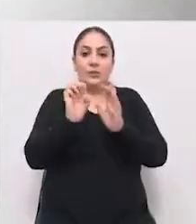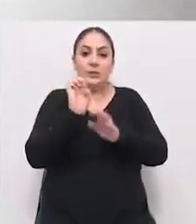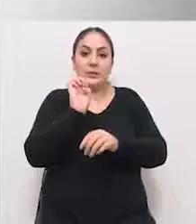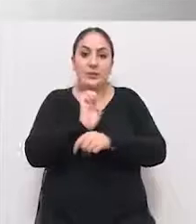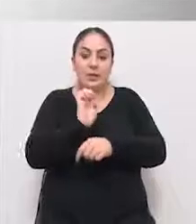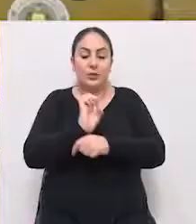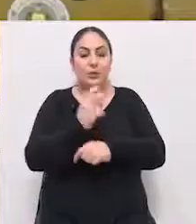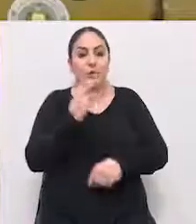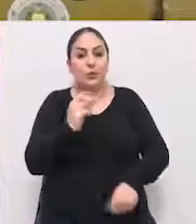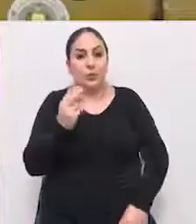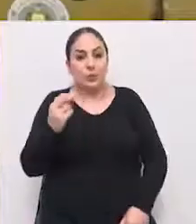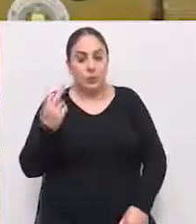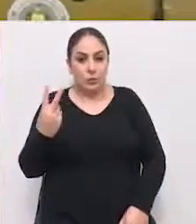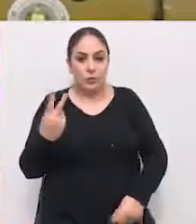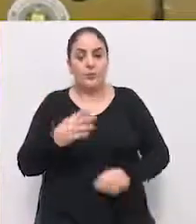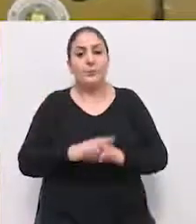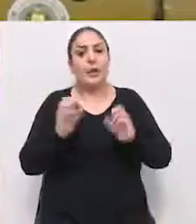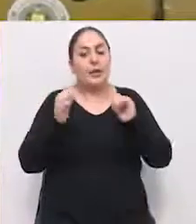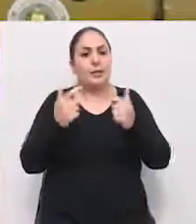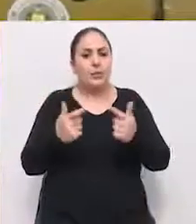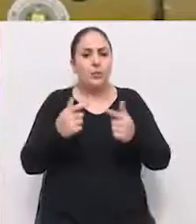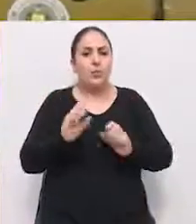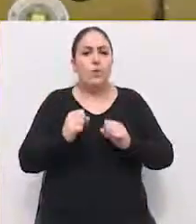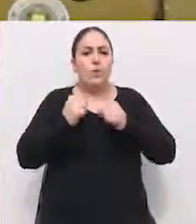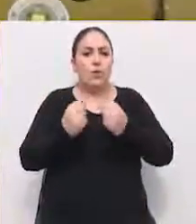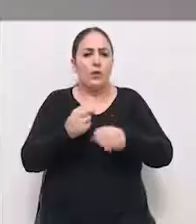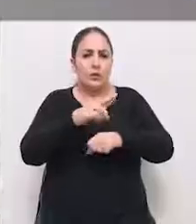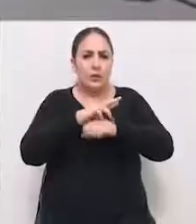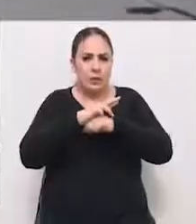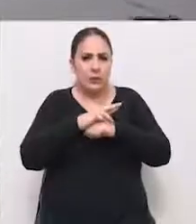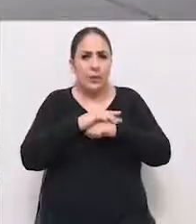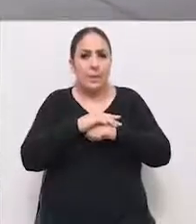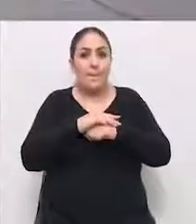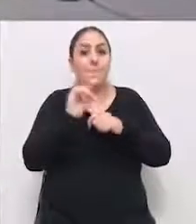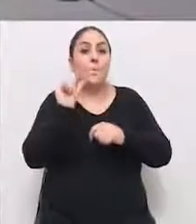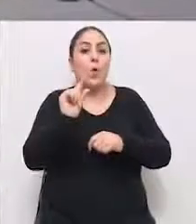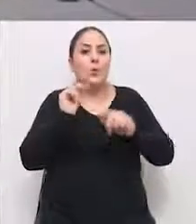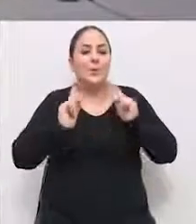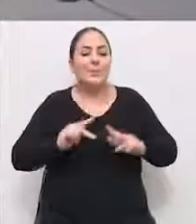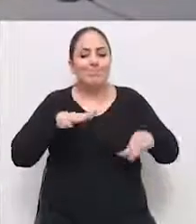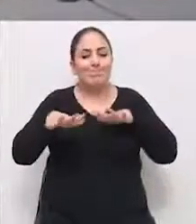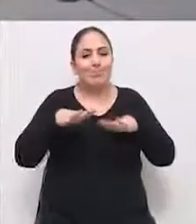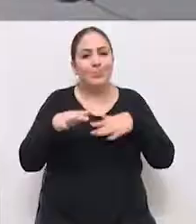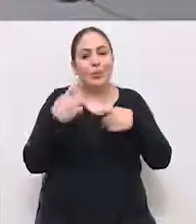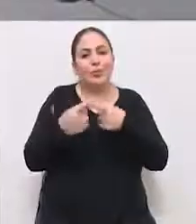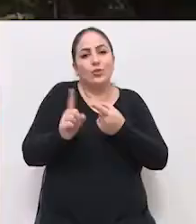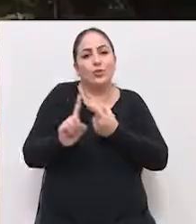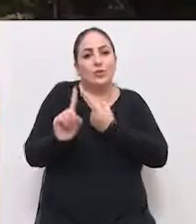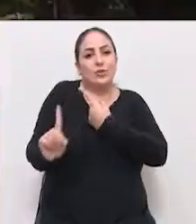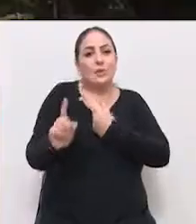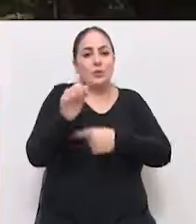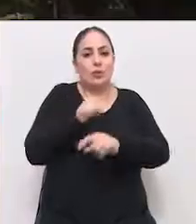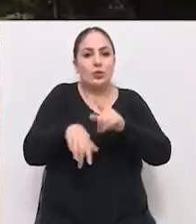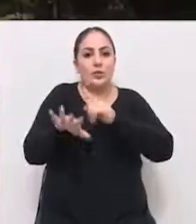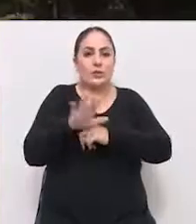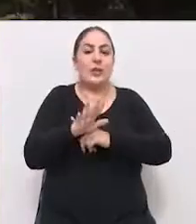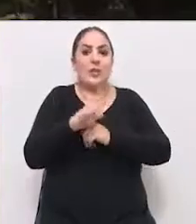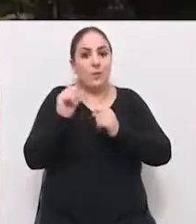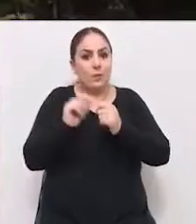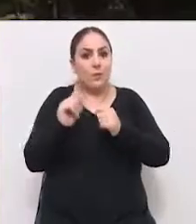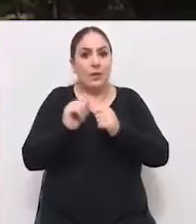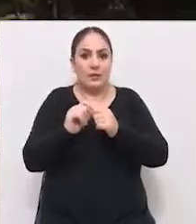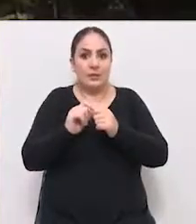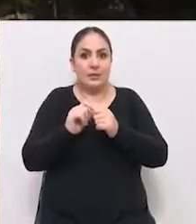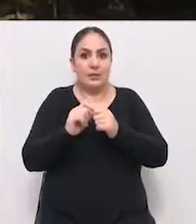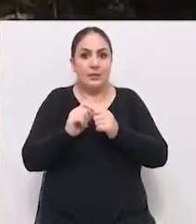em 2002. A ação das forças de segurança, somadas à menor circulação de pessoas em função do distanciamento